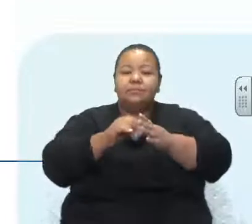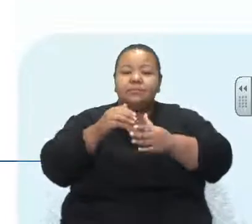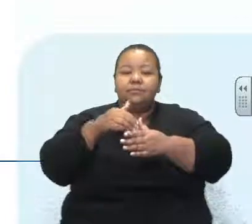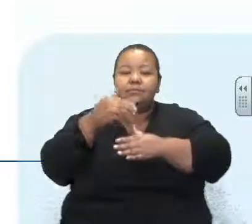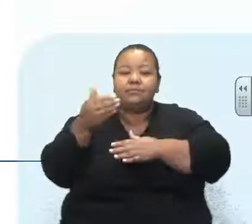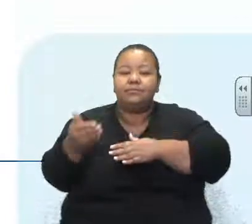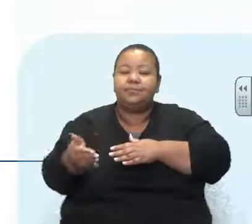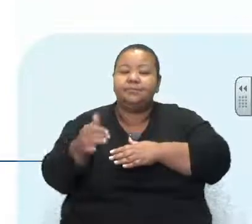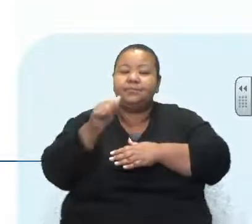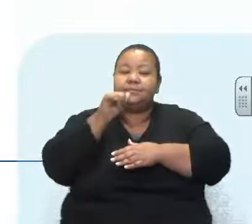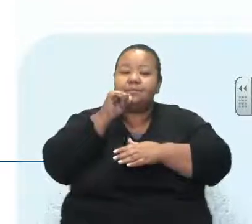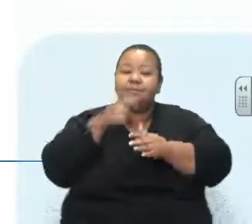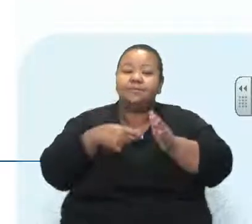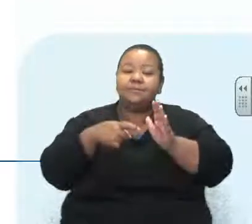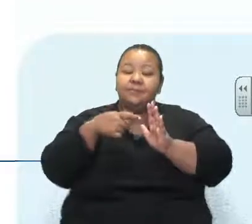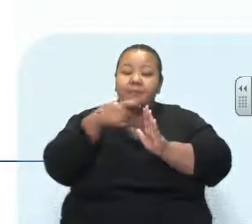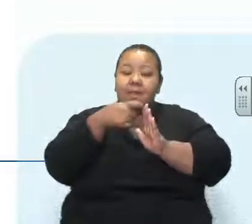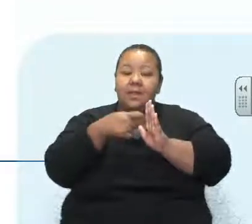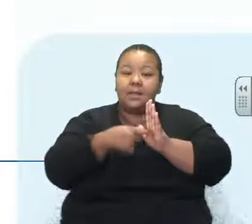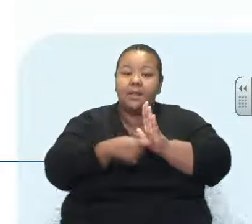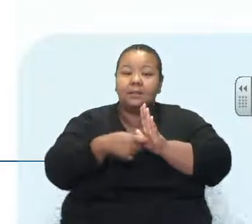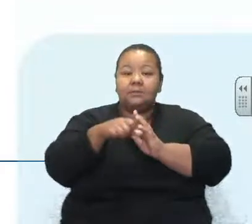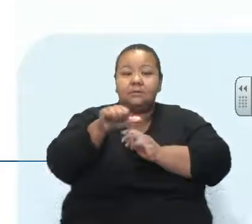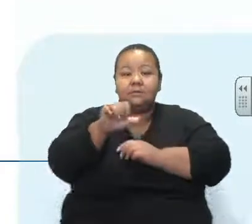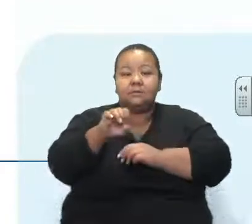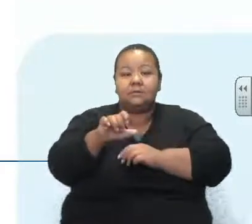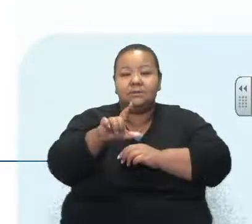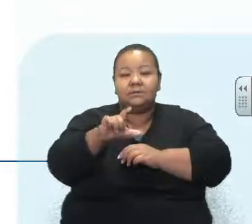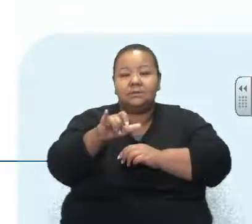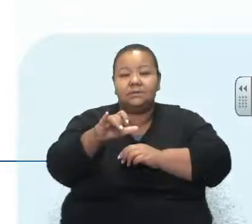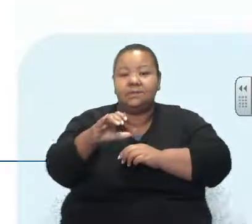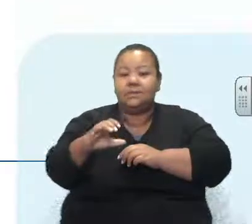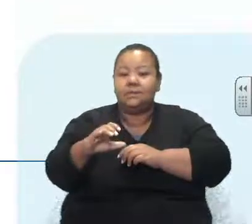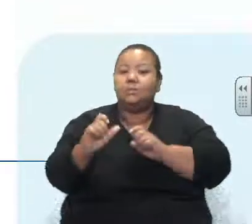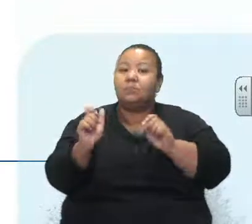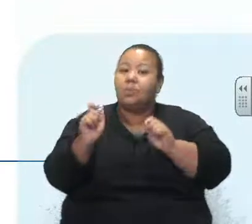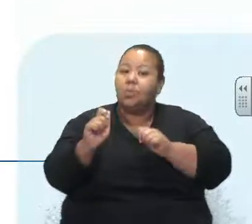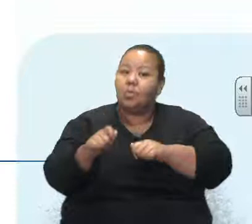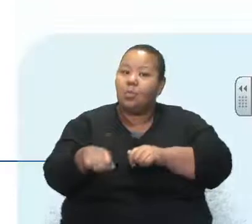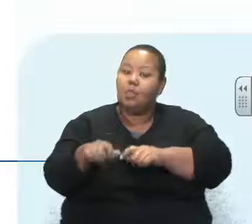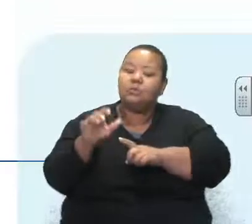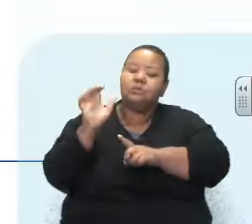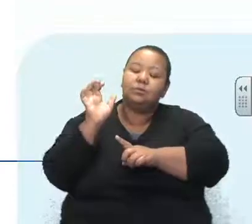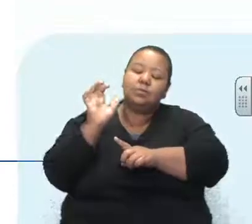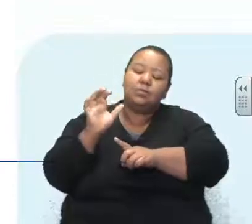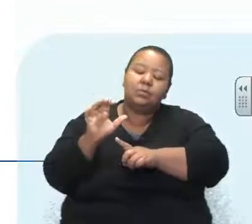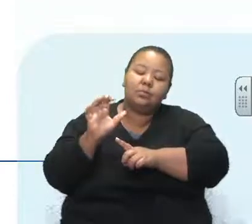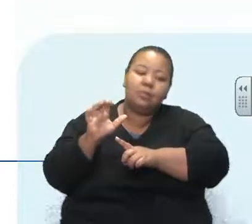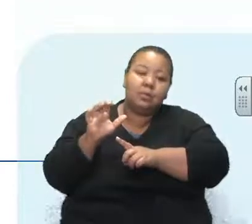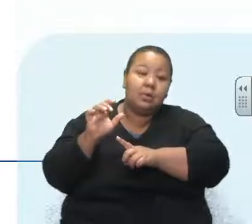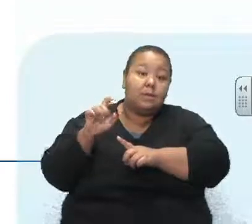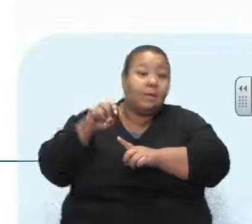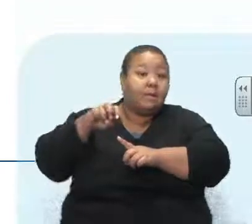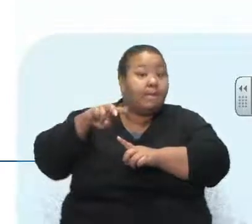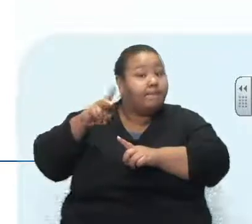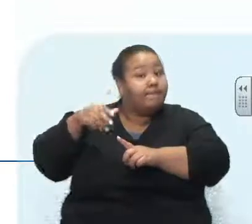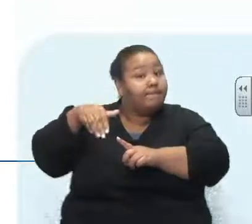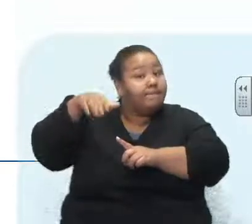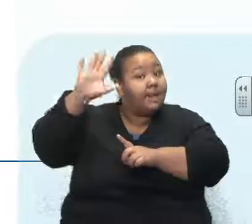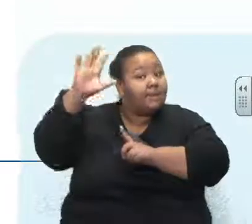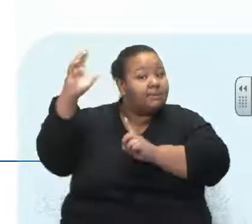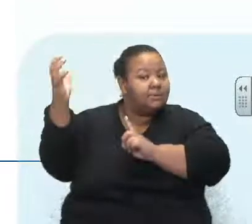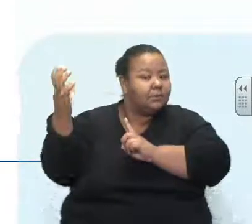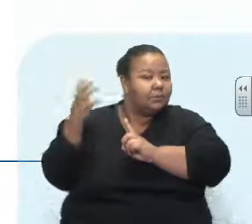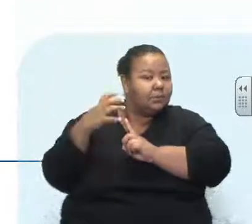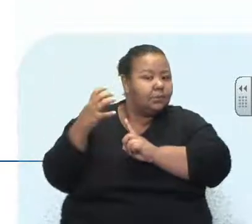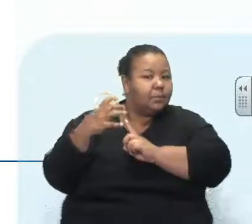taxa Selic, IPCA, eu tenho uma influência sobre ele, mas eu sou mais influenciada ainda. Eu tenho